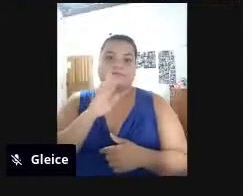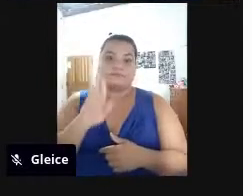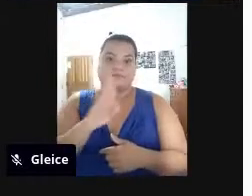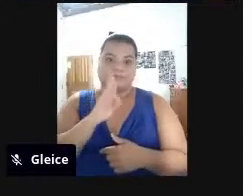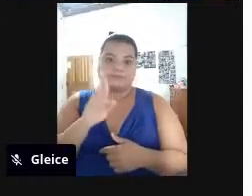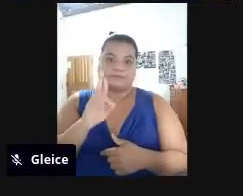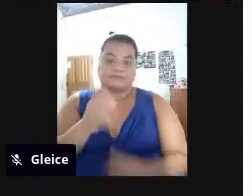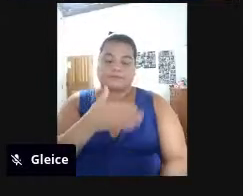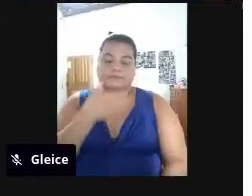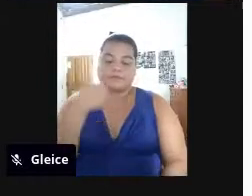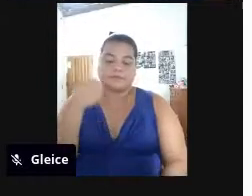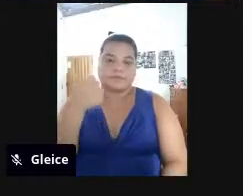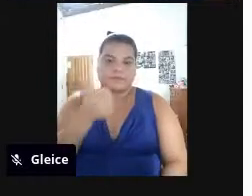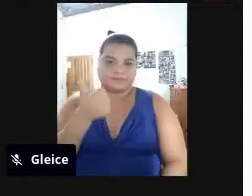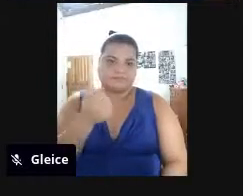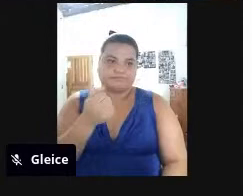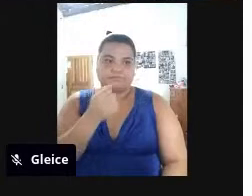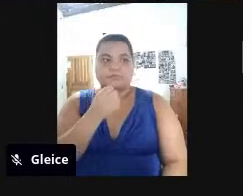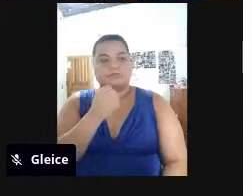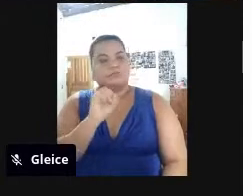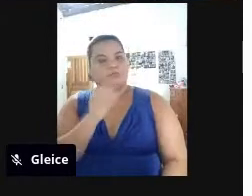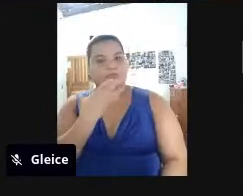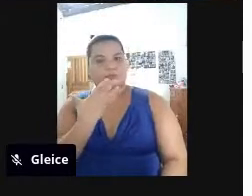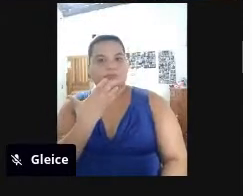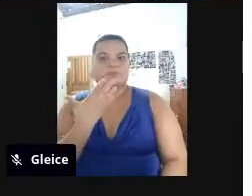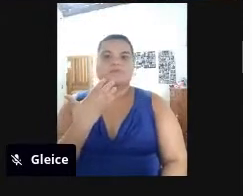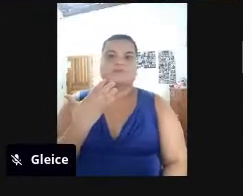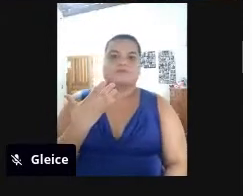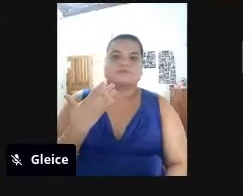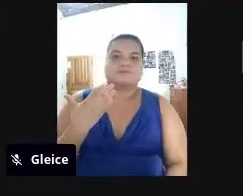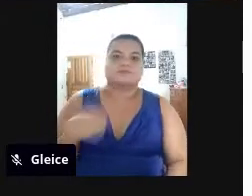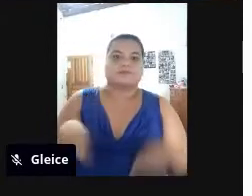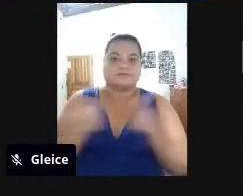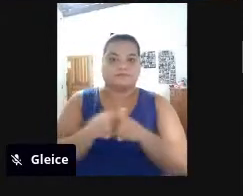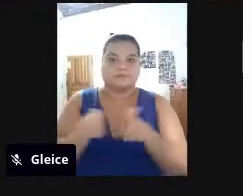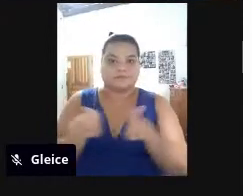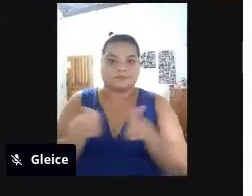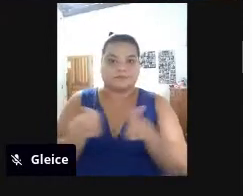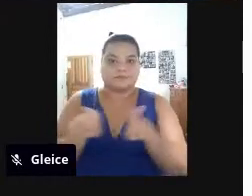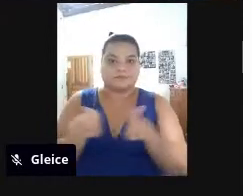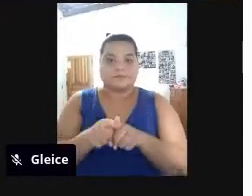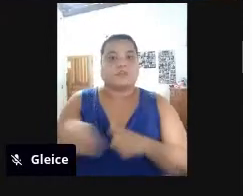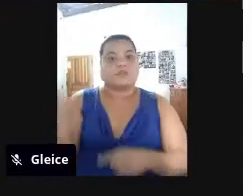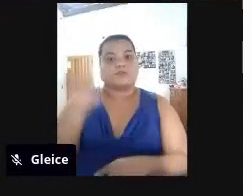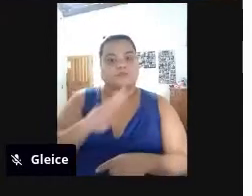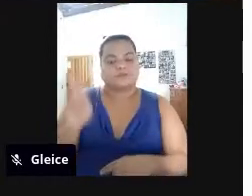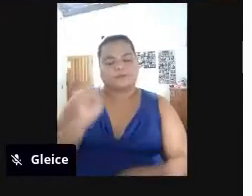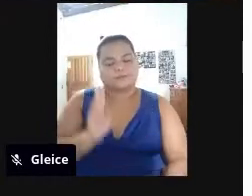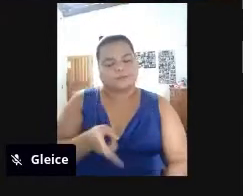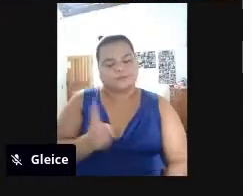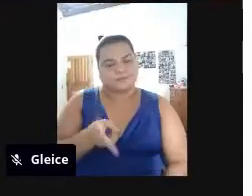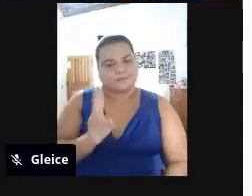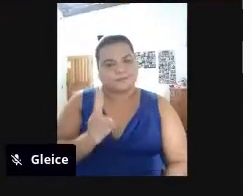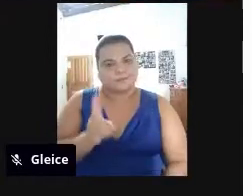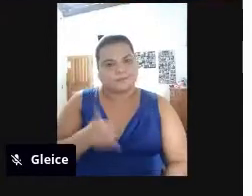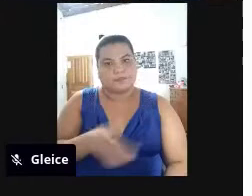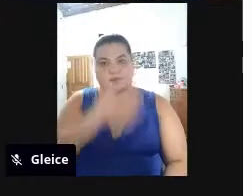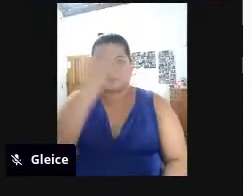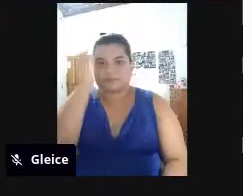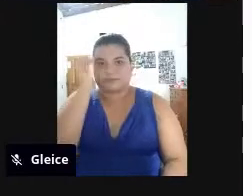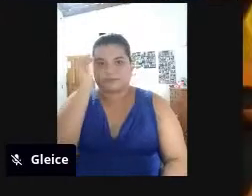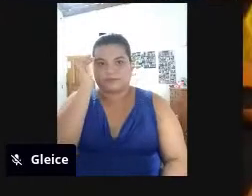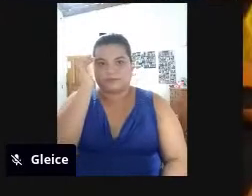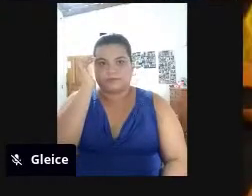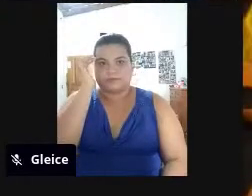o mesmo. Também há recomendação de uso contínuo, mas é claro, para indivíduos que não têm nenhuma